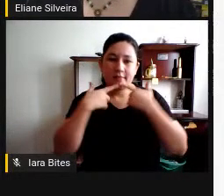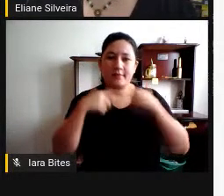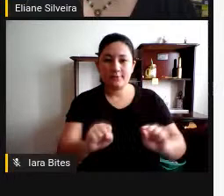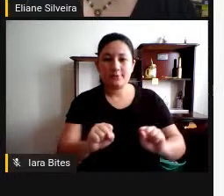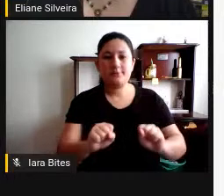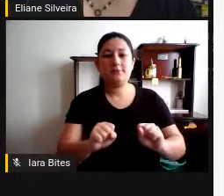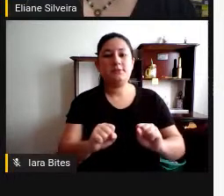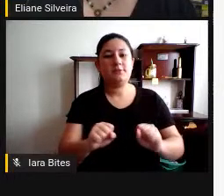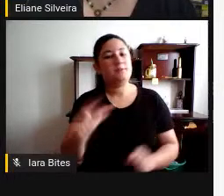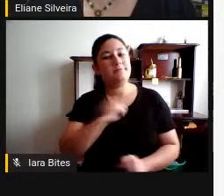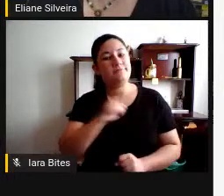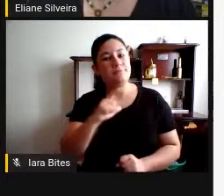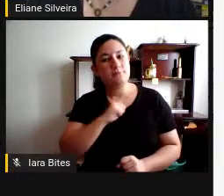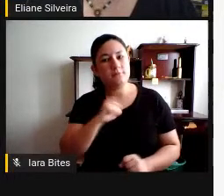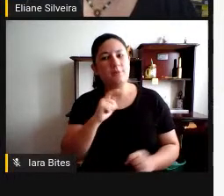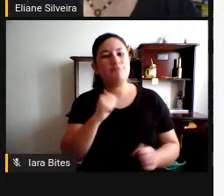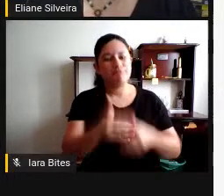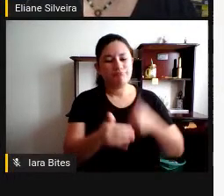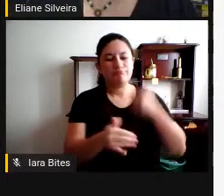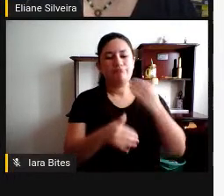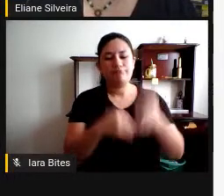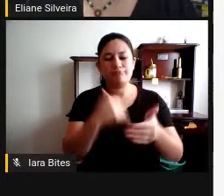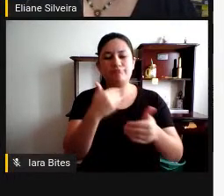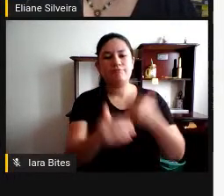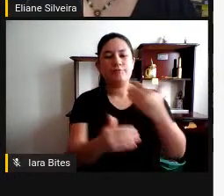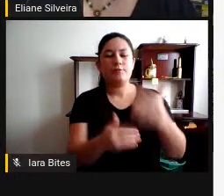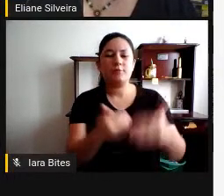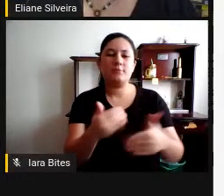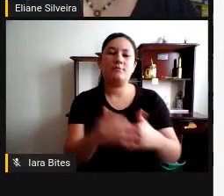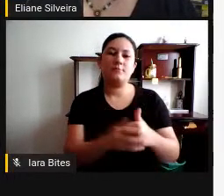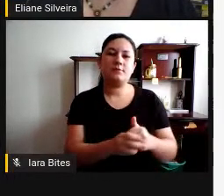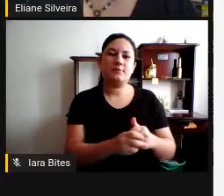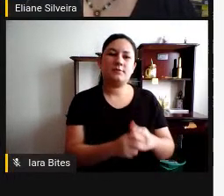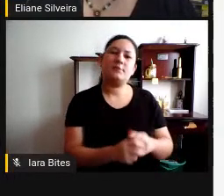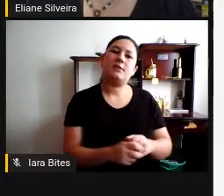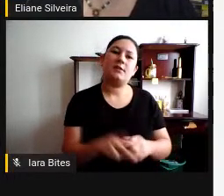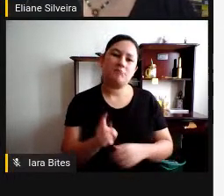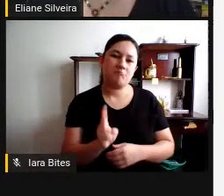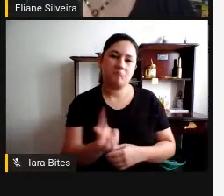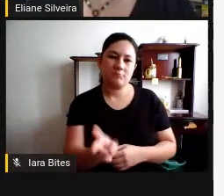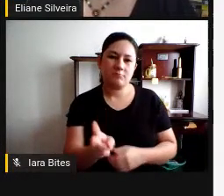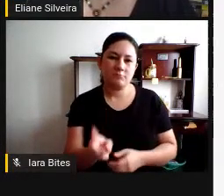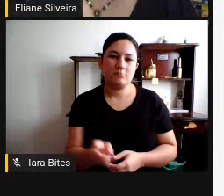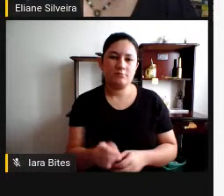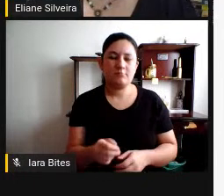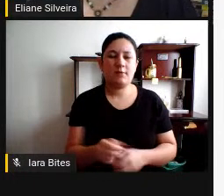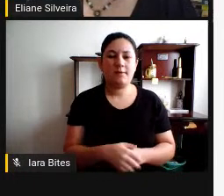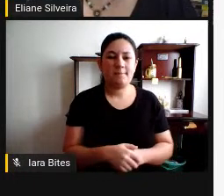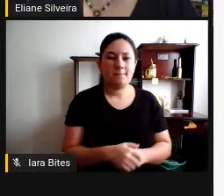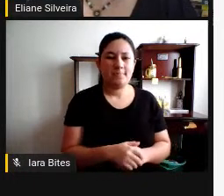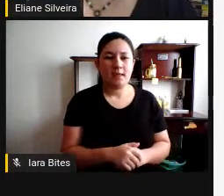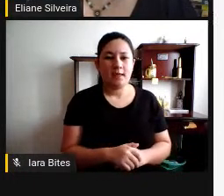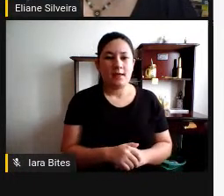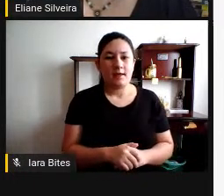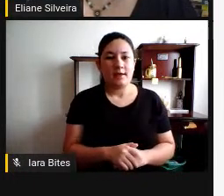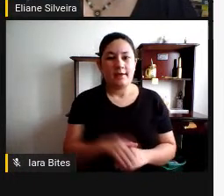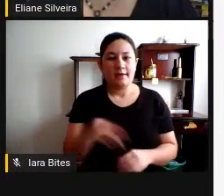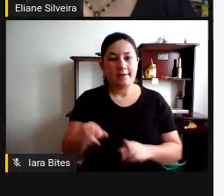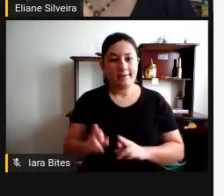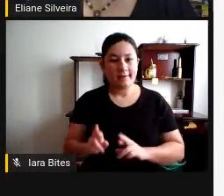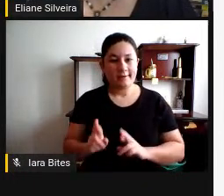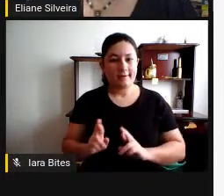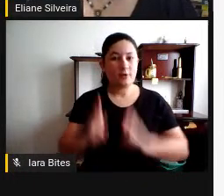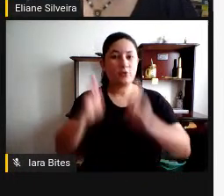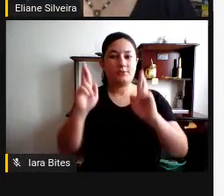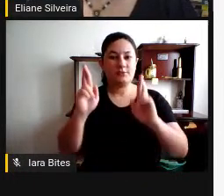vigor pela vereda da ficção e o outro é reconhecido por fundar uma ciência. E assim, o seu escrito buscará um retrato